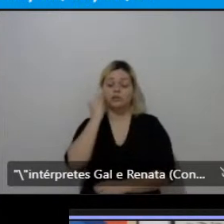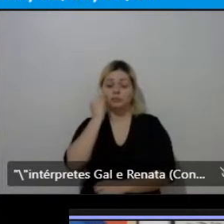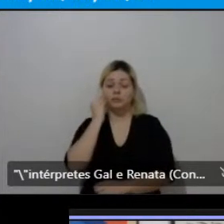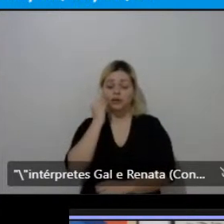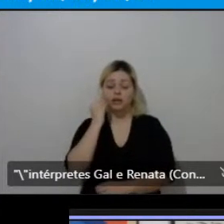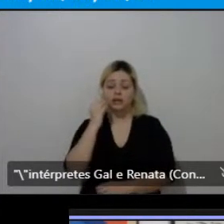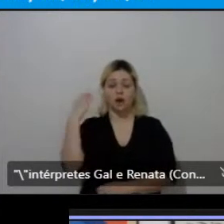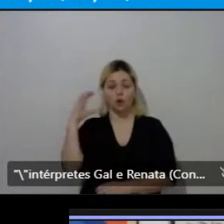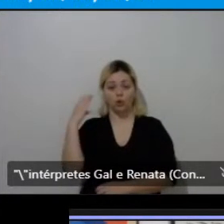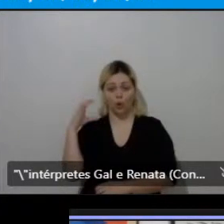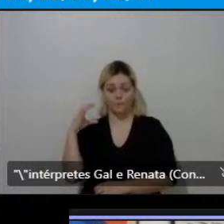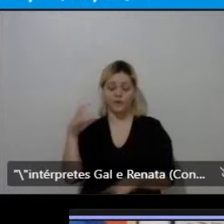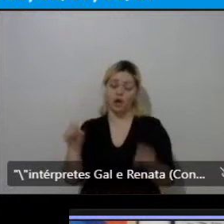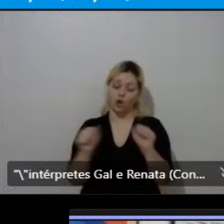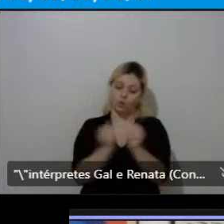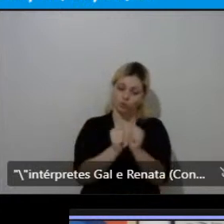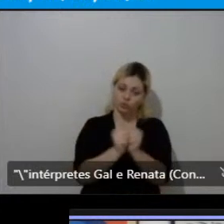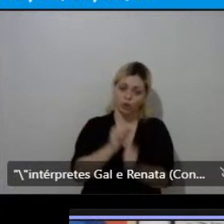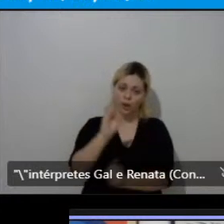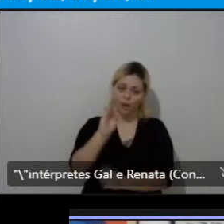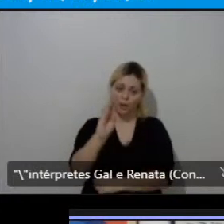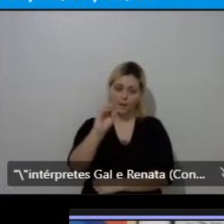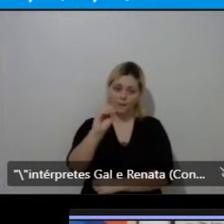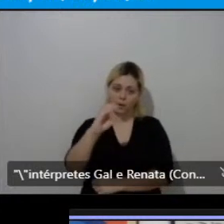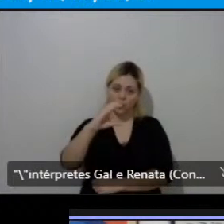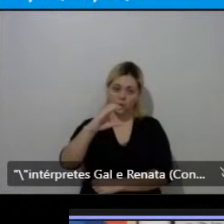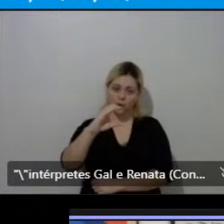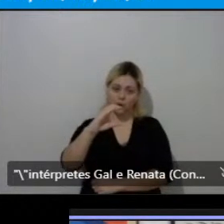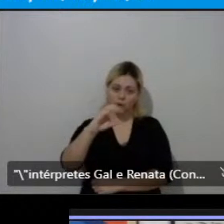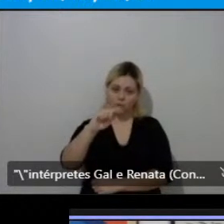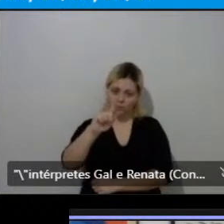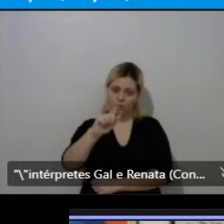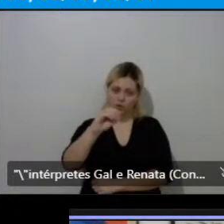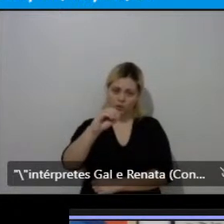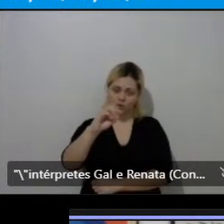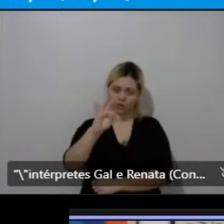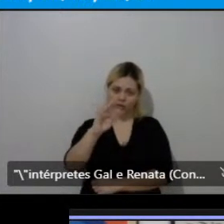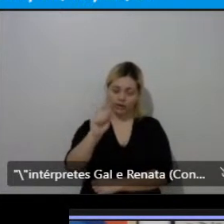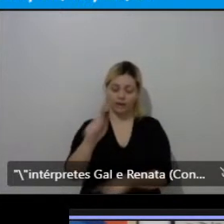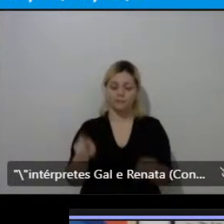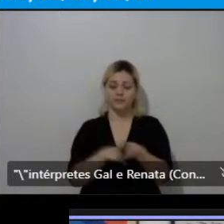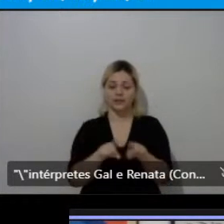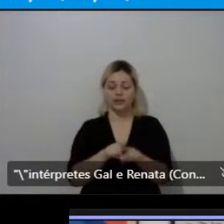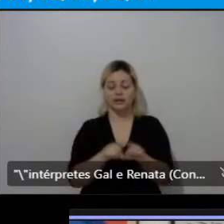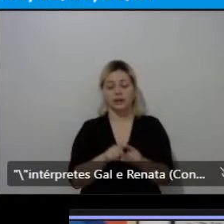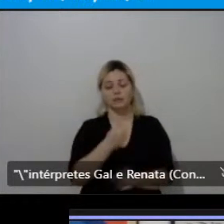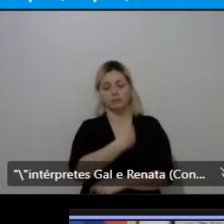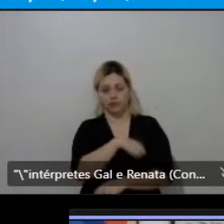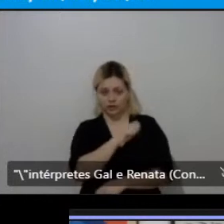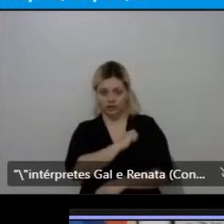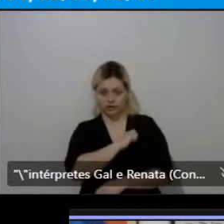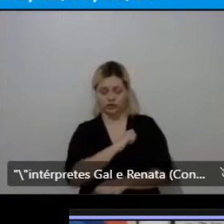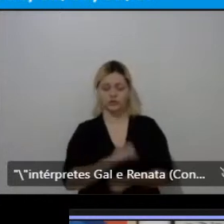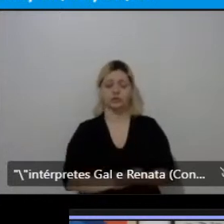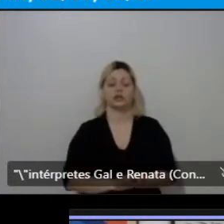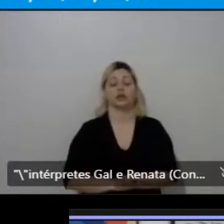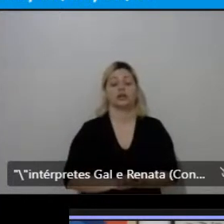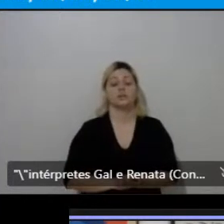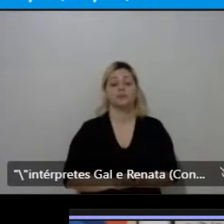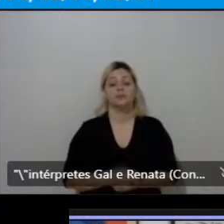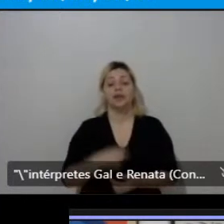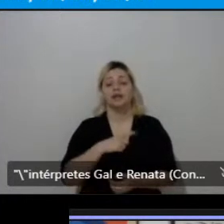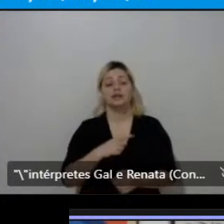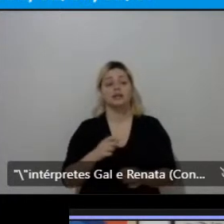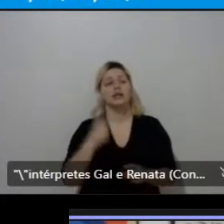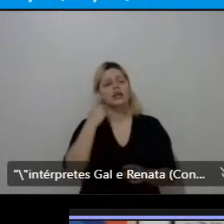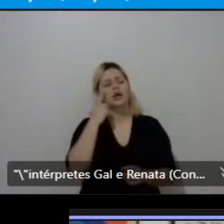as experiências das periferias de São Paulo e as periferias de Buenos Aires, né? E a gente trouxe uma discussão, né, a partir também de outros autores, da dimensão